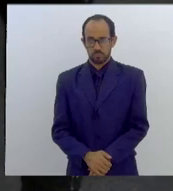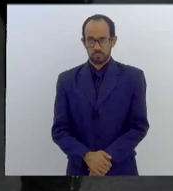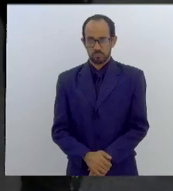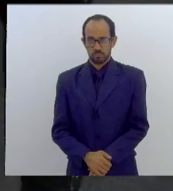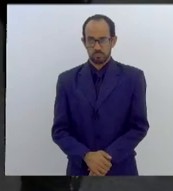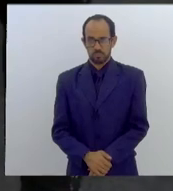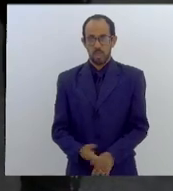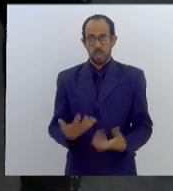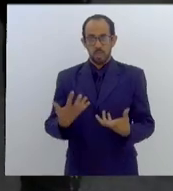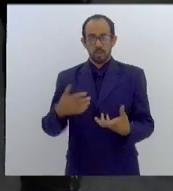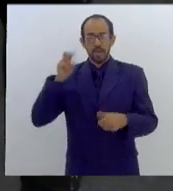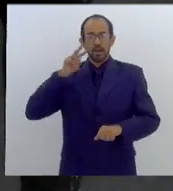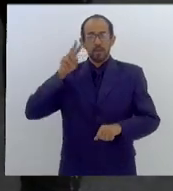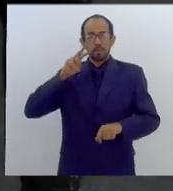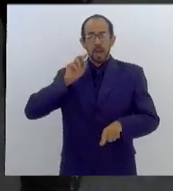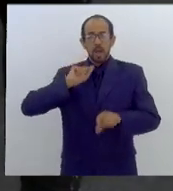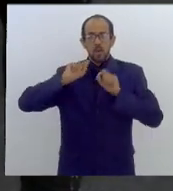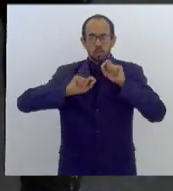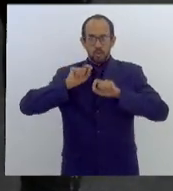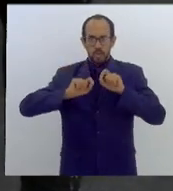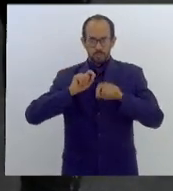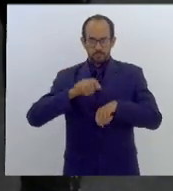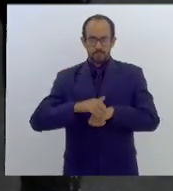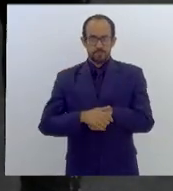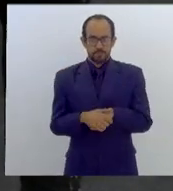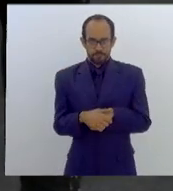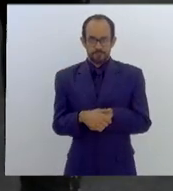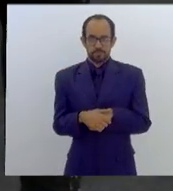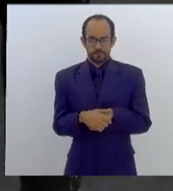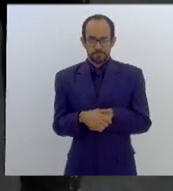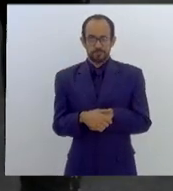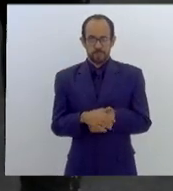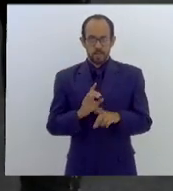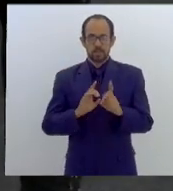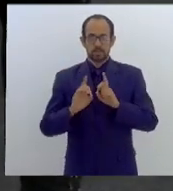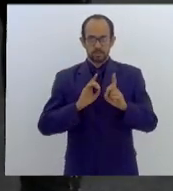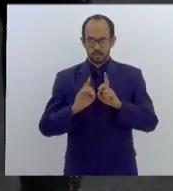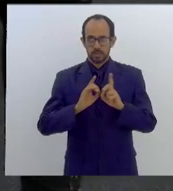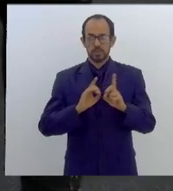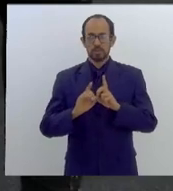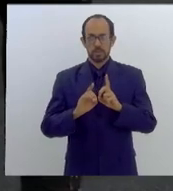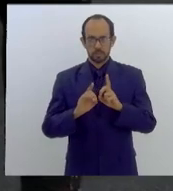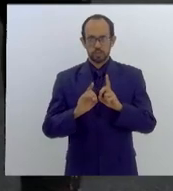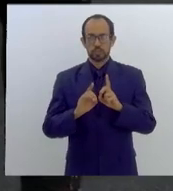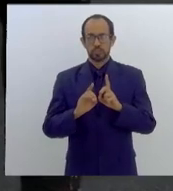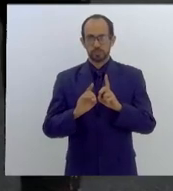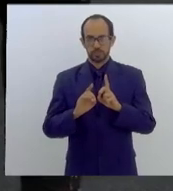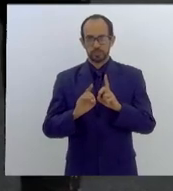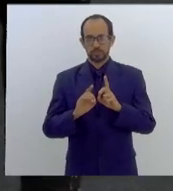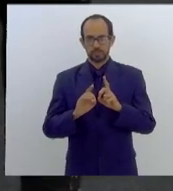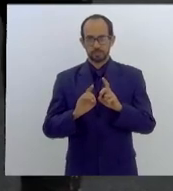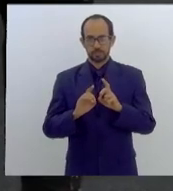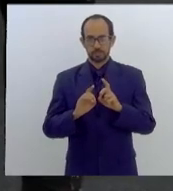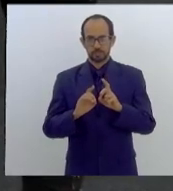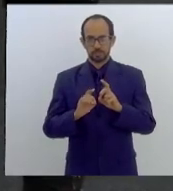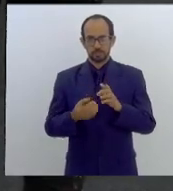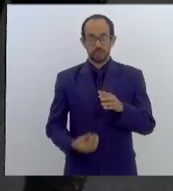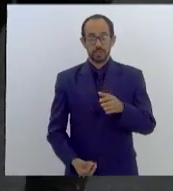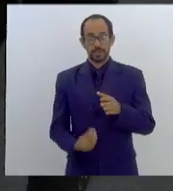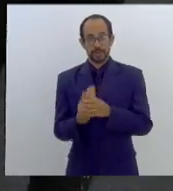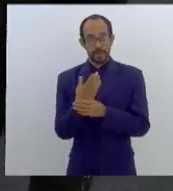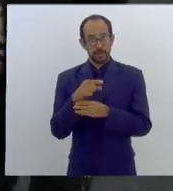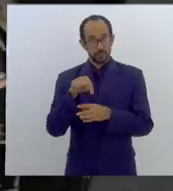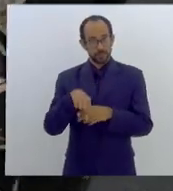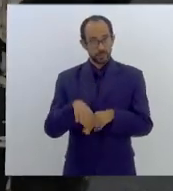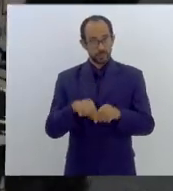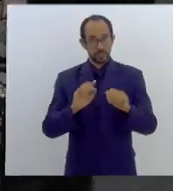lembrar que este debate, digamos, aflorou aqui na casa